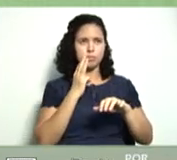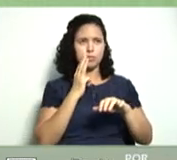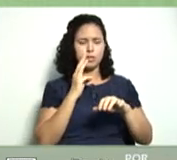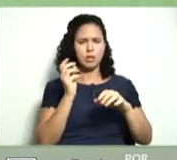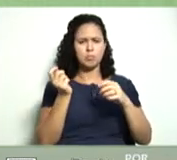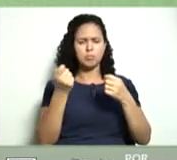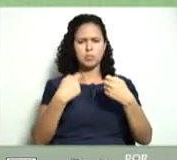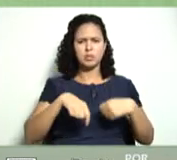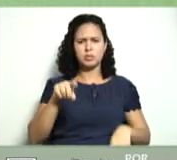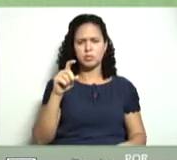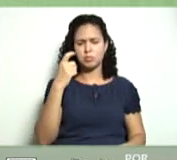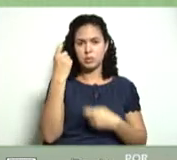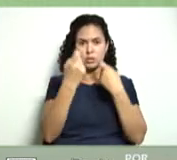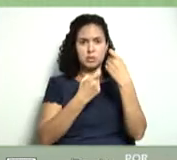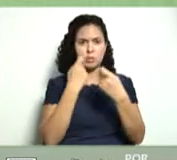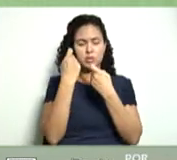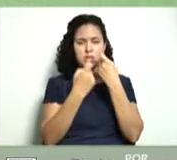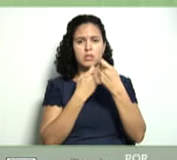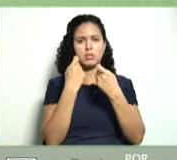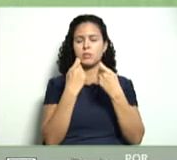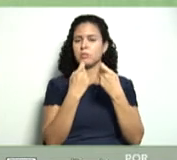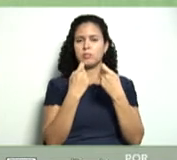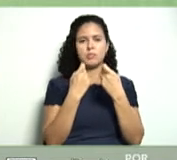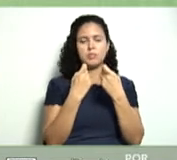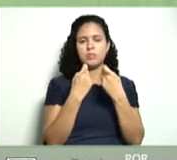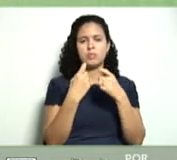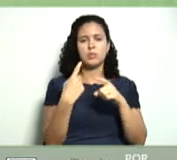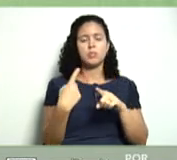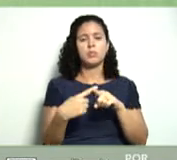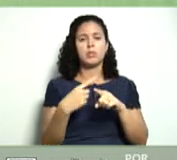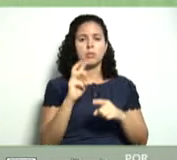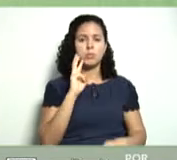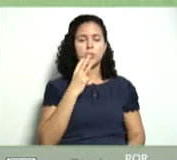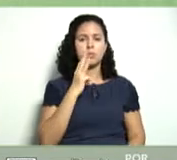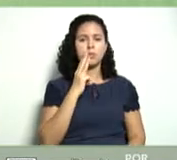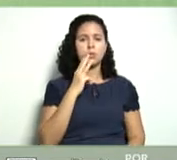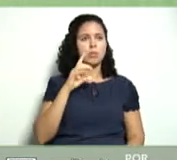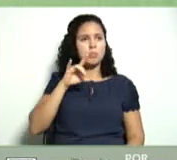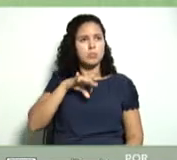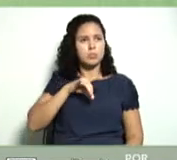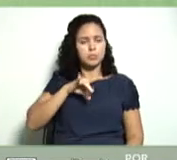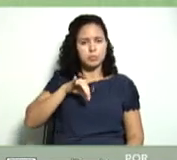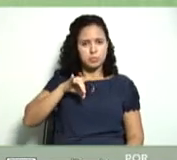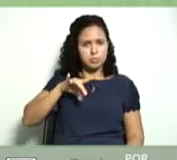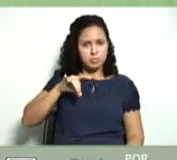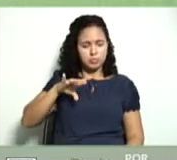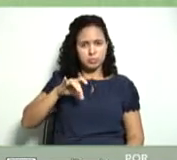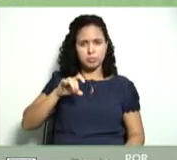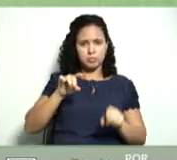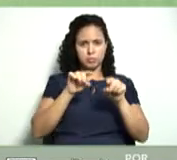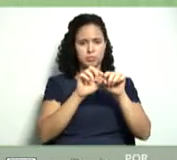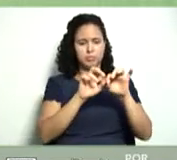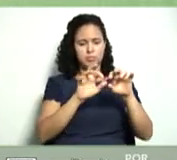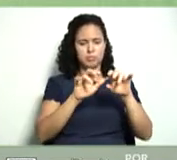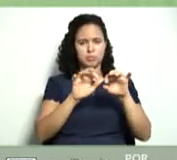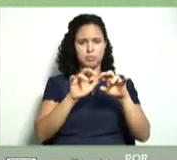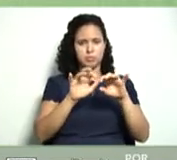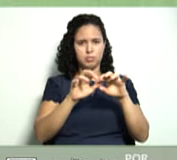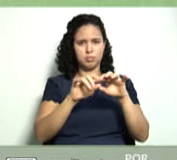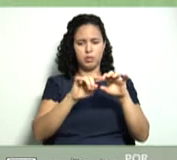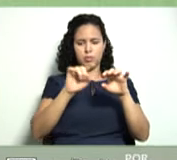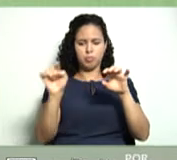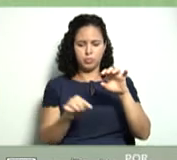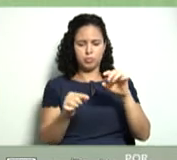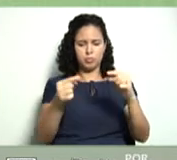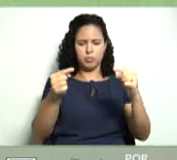precisa se preocupar porque o word mesmo ele vai quebrar a linha pra você certo digitou digitou